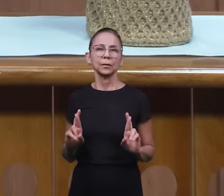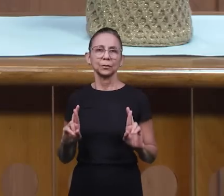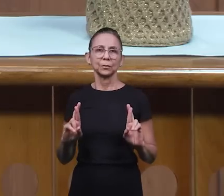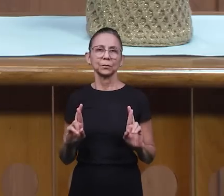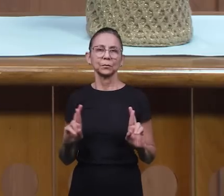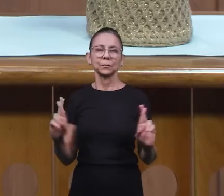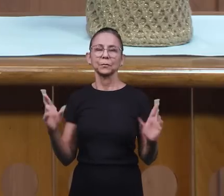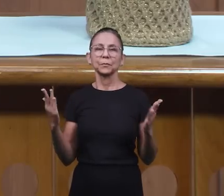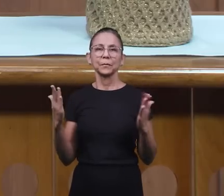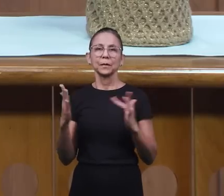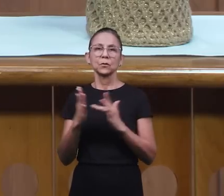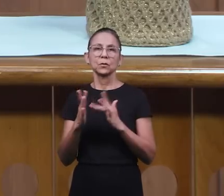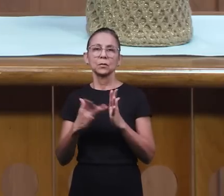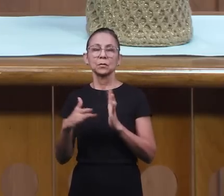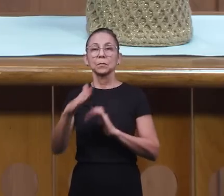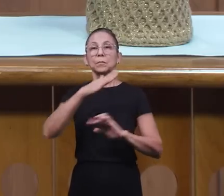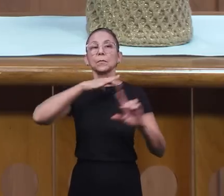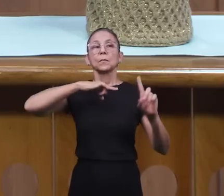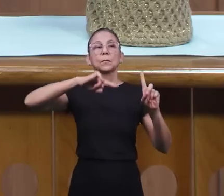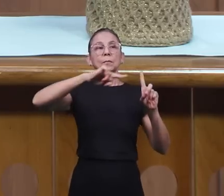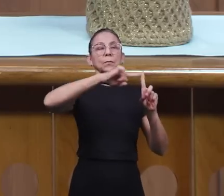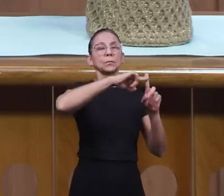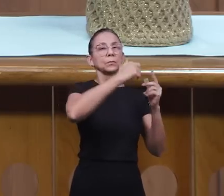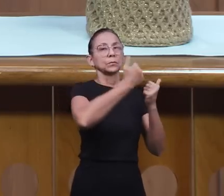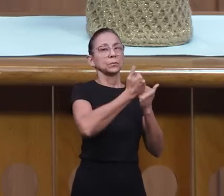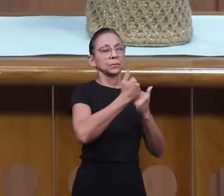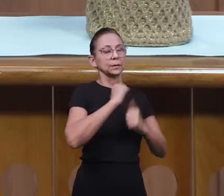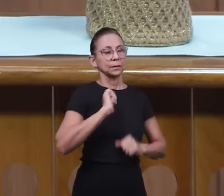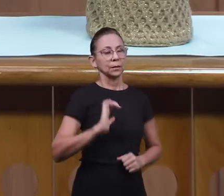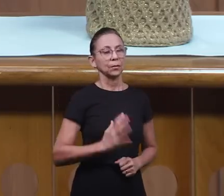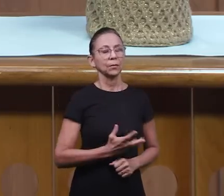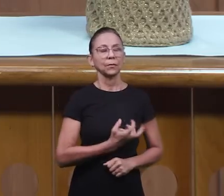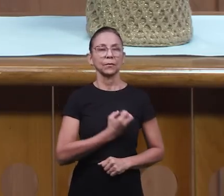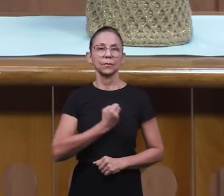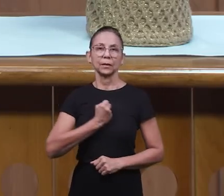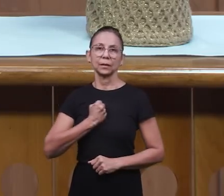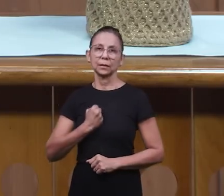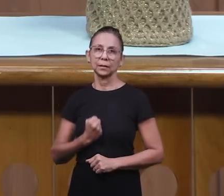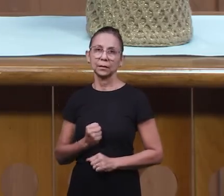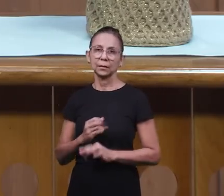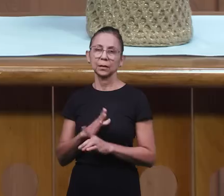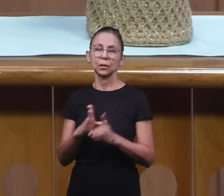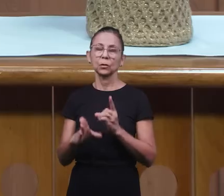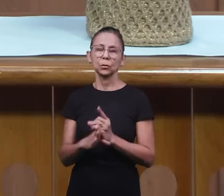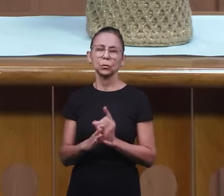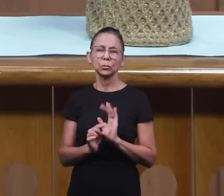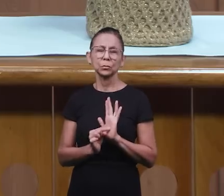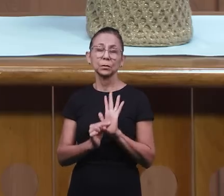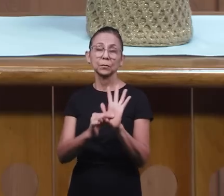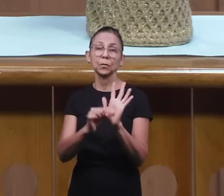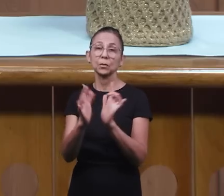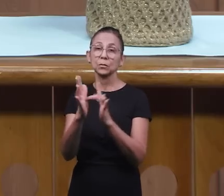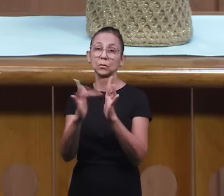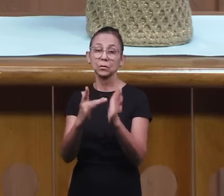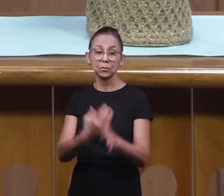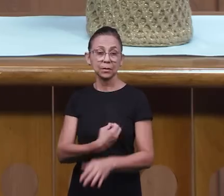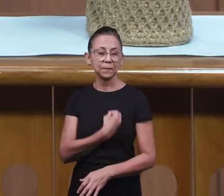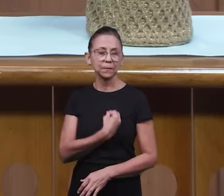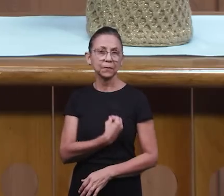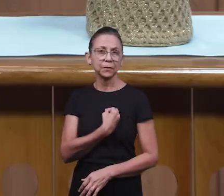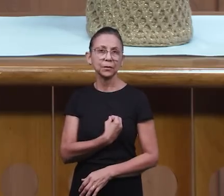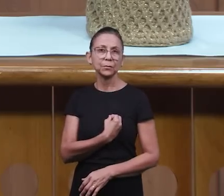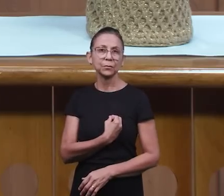sua morte, ele como o cordeiro que foi morto. Apresenta Jesus como aquele que está vivo na sua ressurreição, o cordeiro